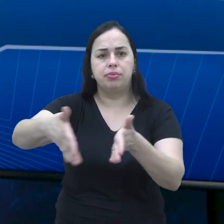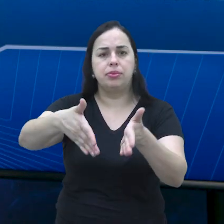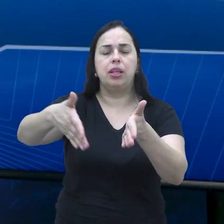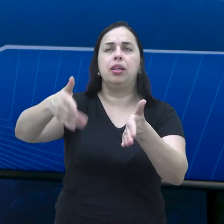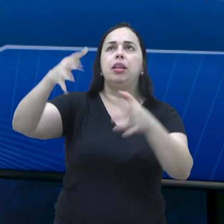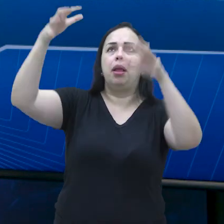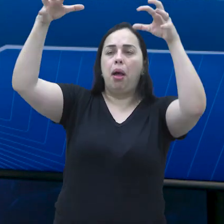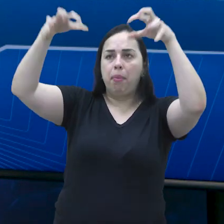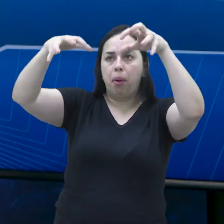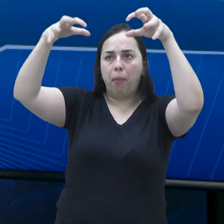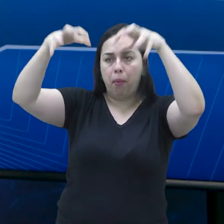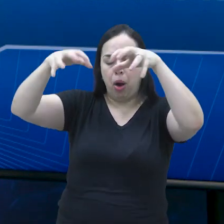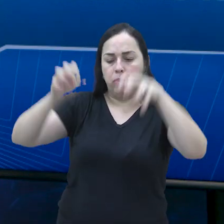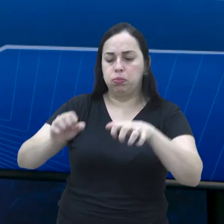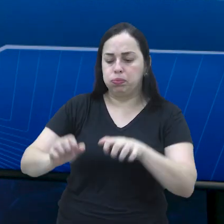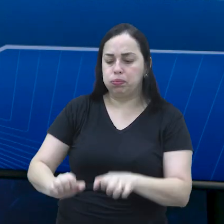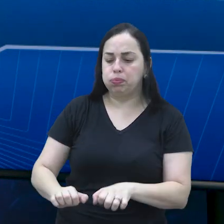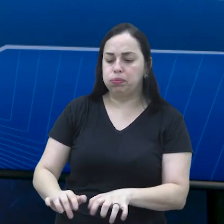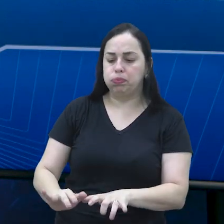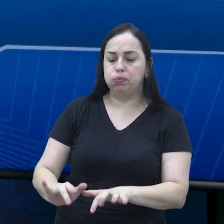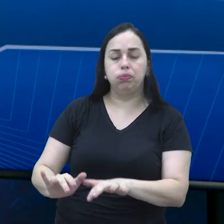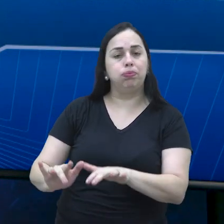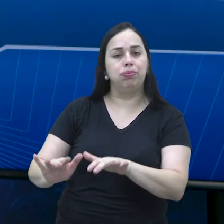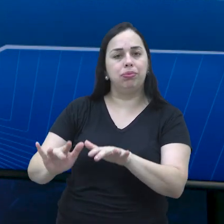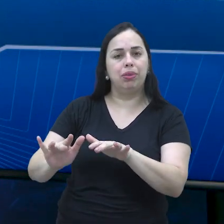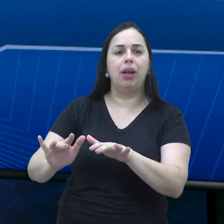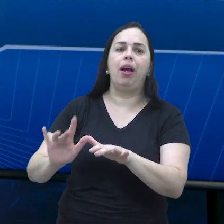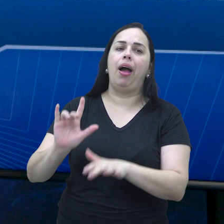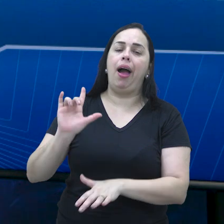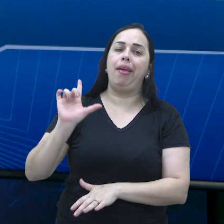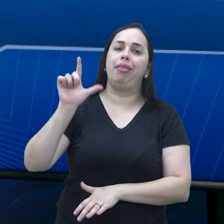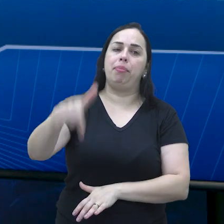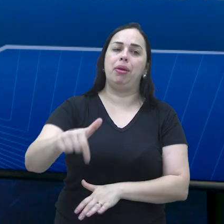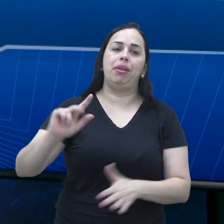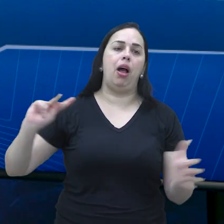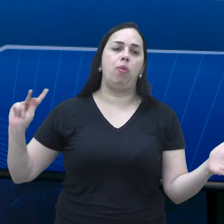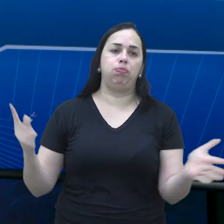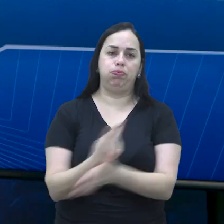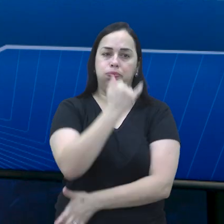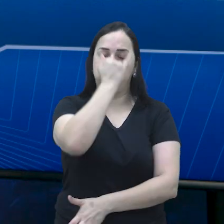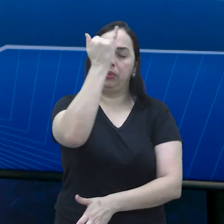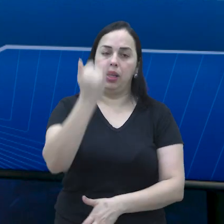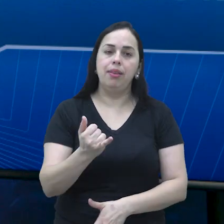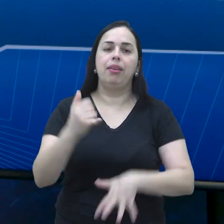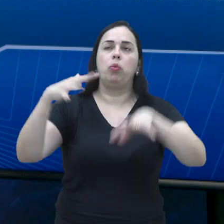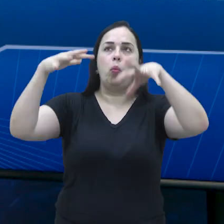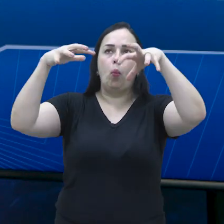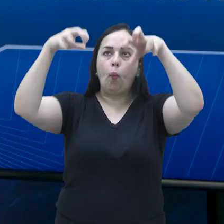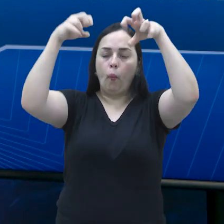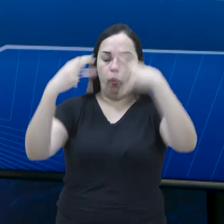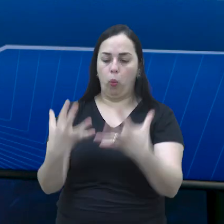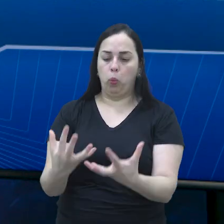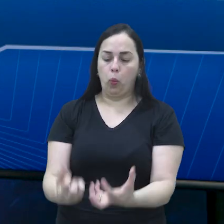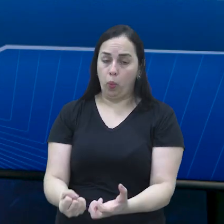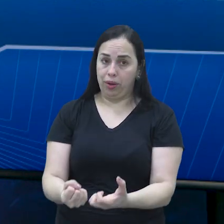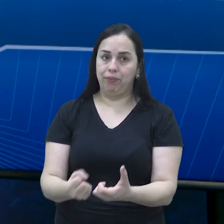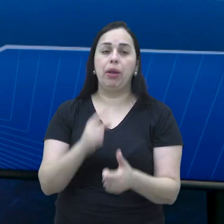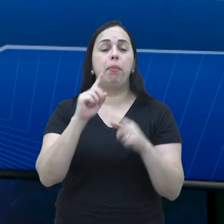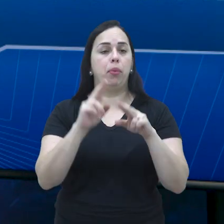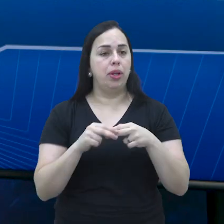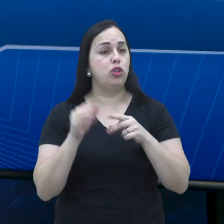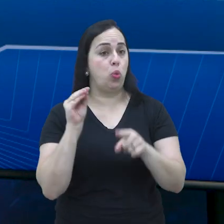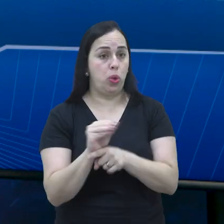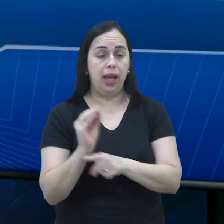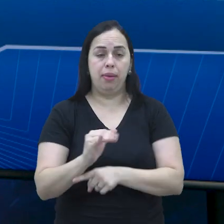dizer, o regime das chuvas, e isso faz com que a gente tenha as consequências da seca. Então, o primeiro passo seria a preservação e a conservação.